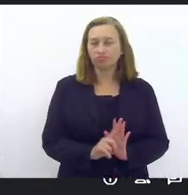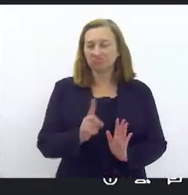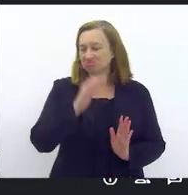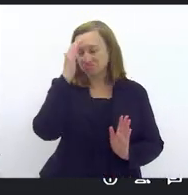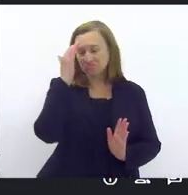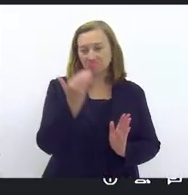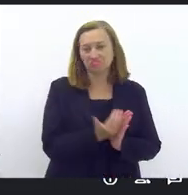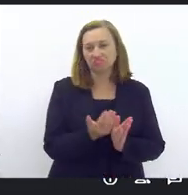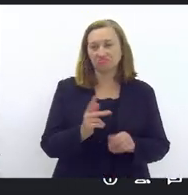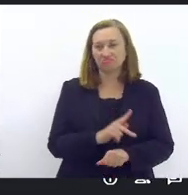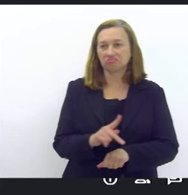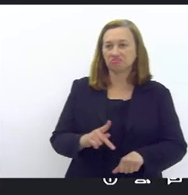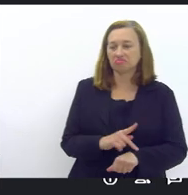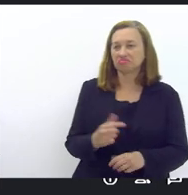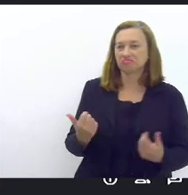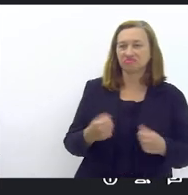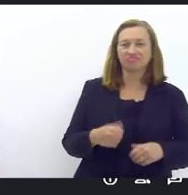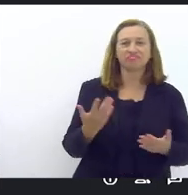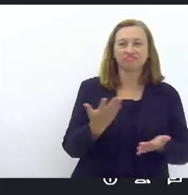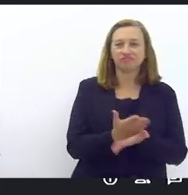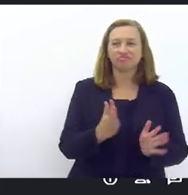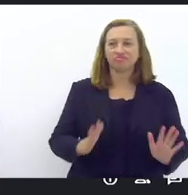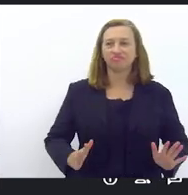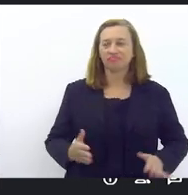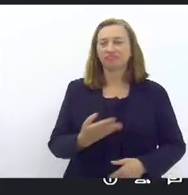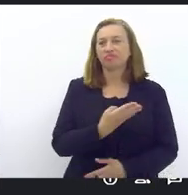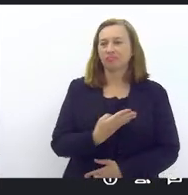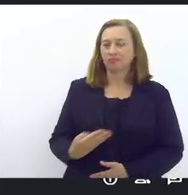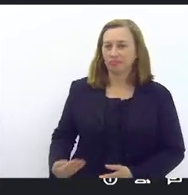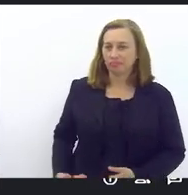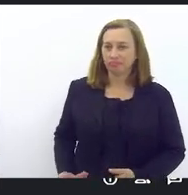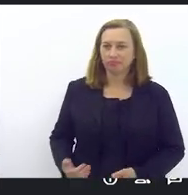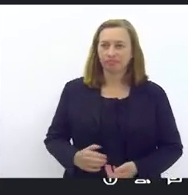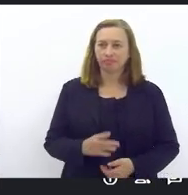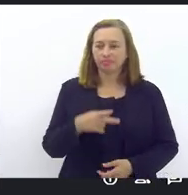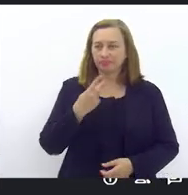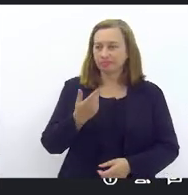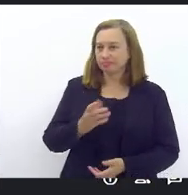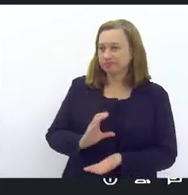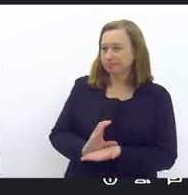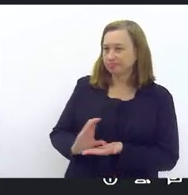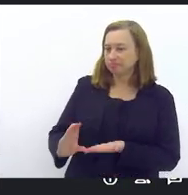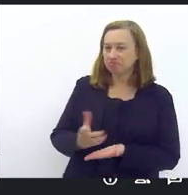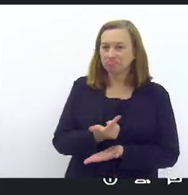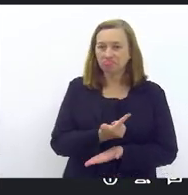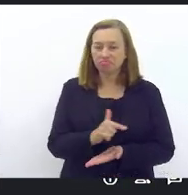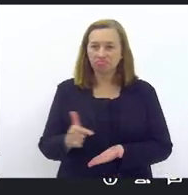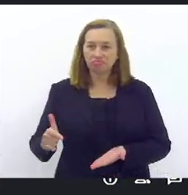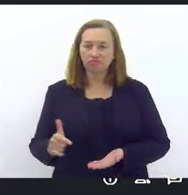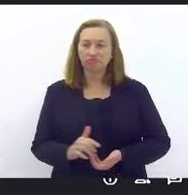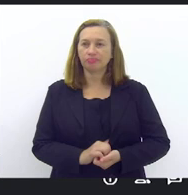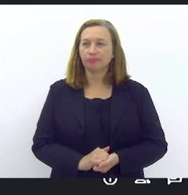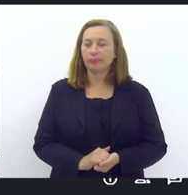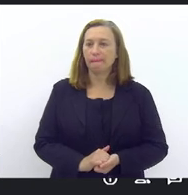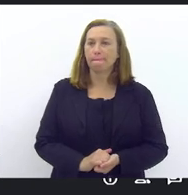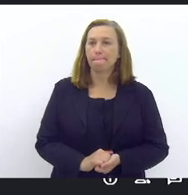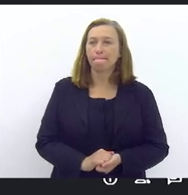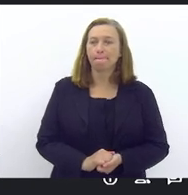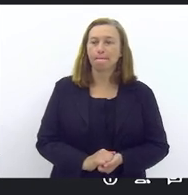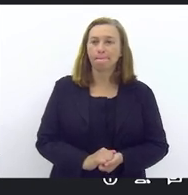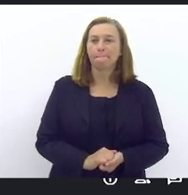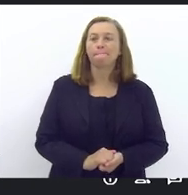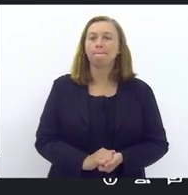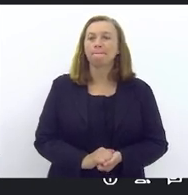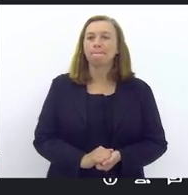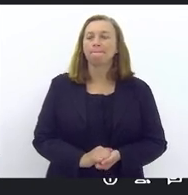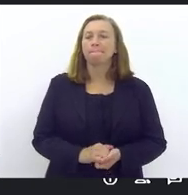país. Precisamos dar um basta a governantes que dizem que não têm recursos para garantir a valorização. Governantes que